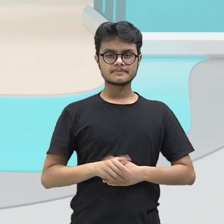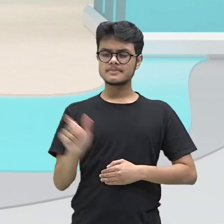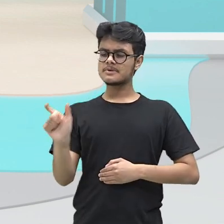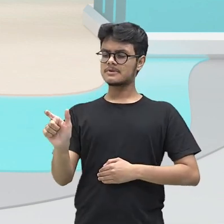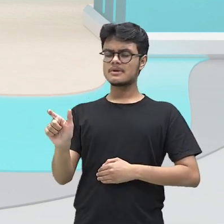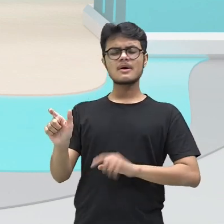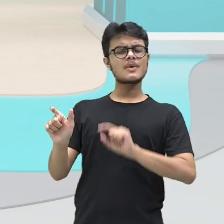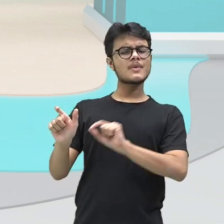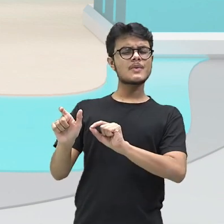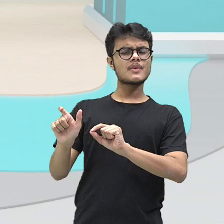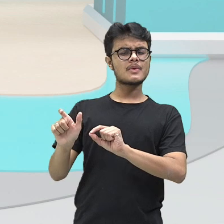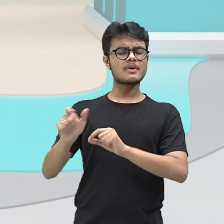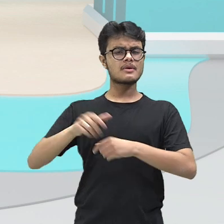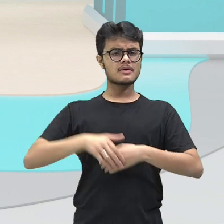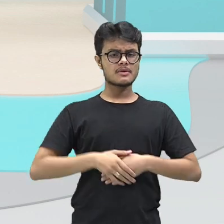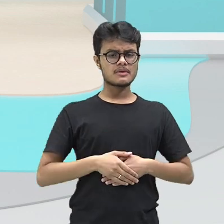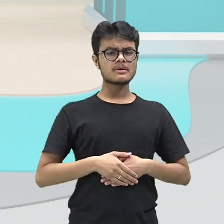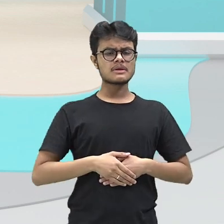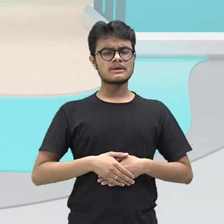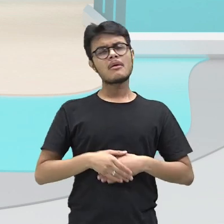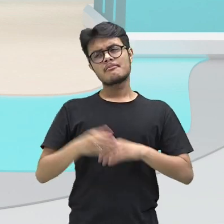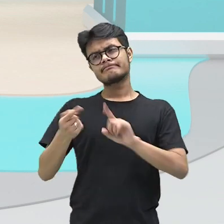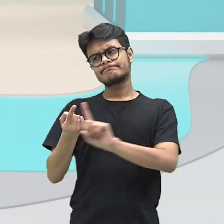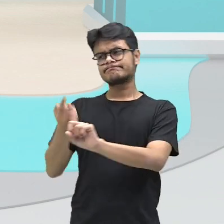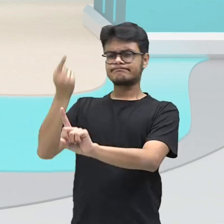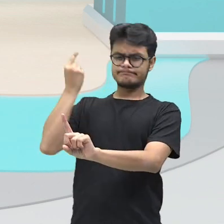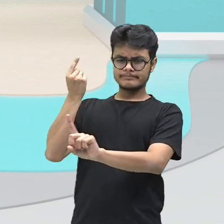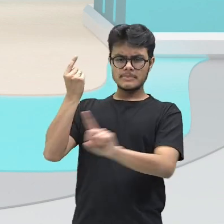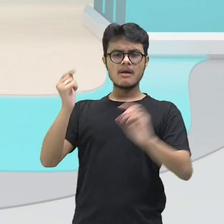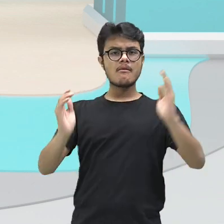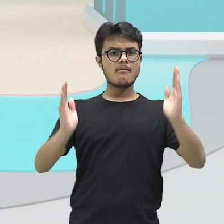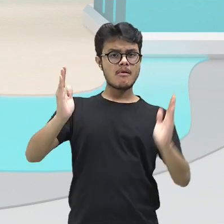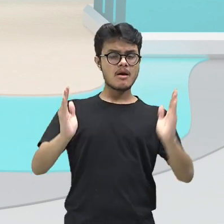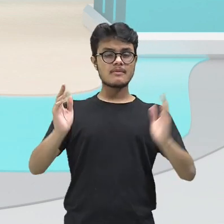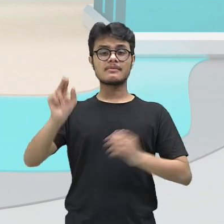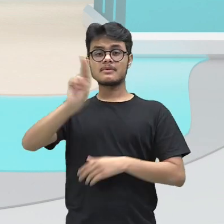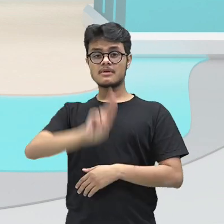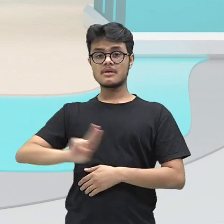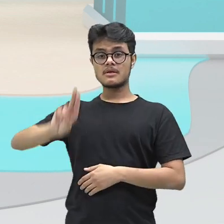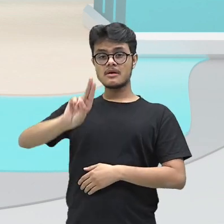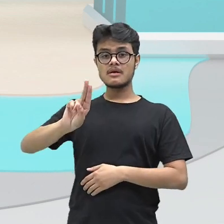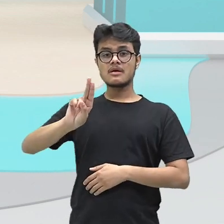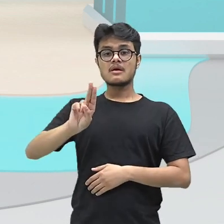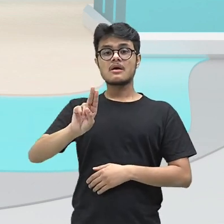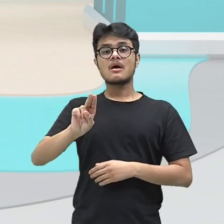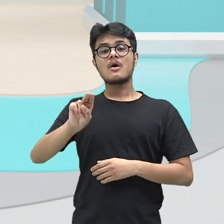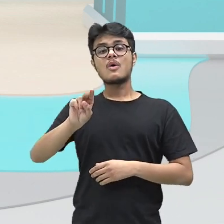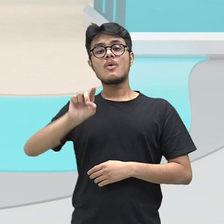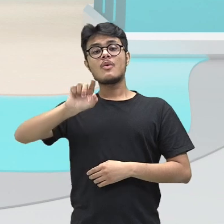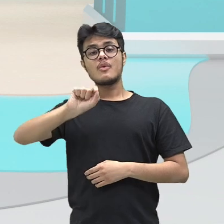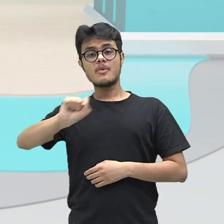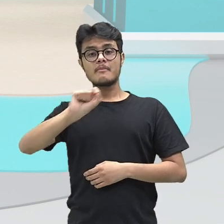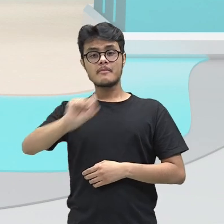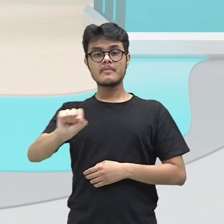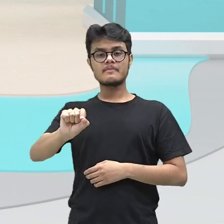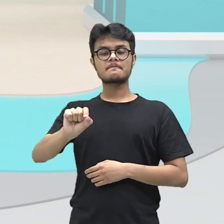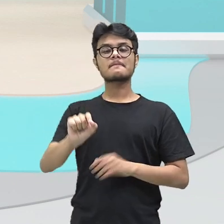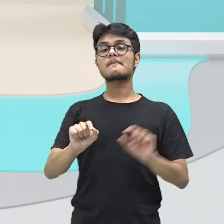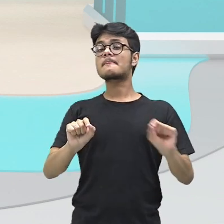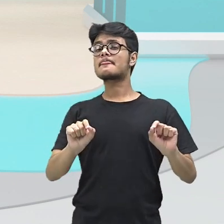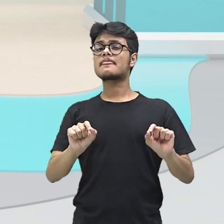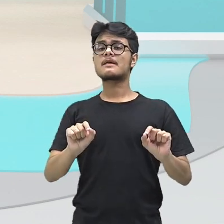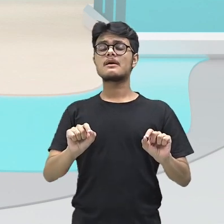obras da época, que se diziam serem realizadas à maneira, olha aí, maneirismo, à